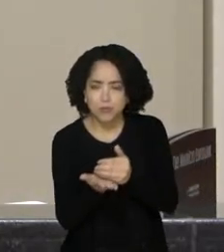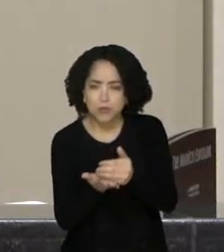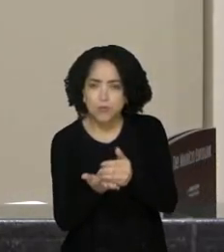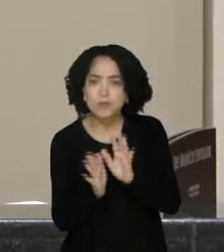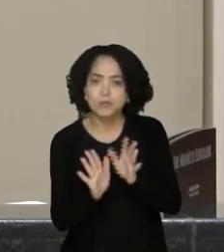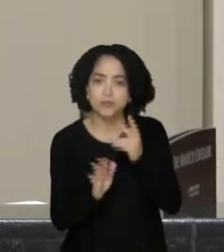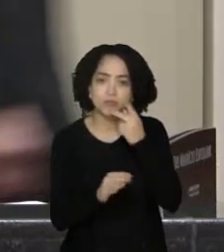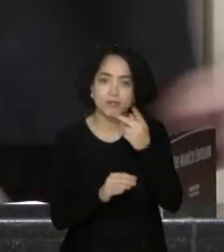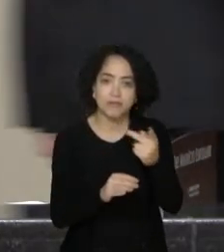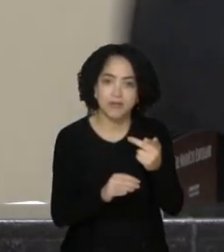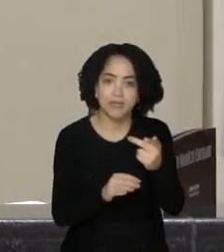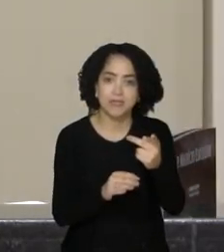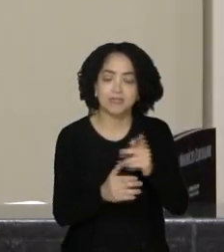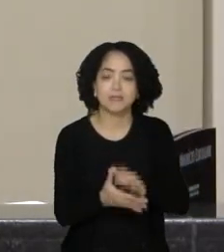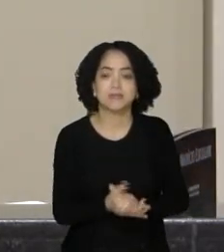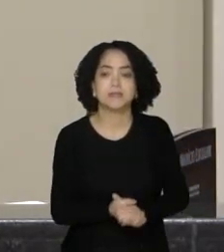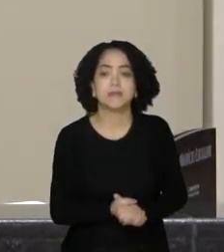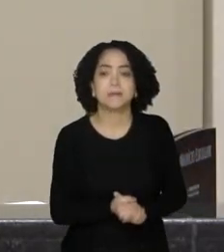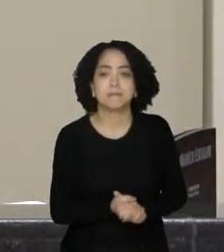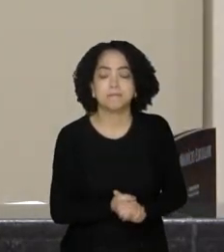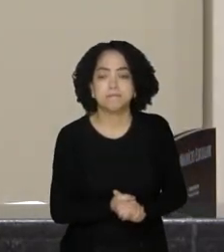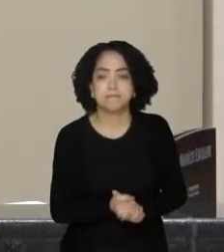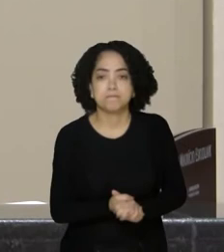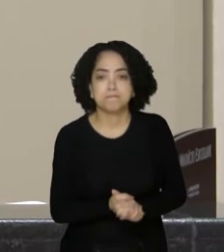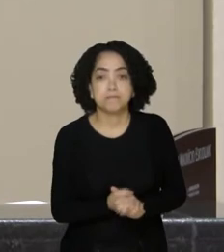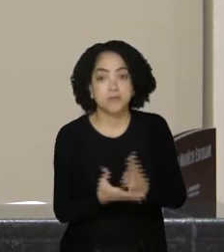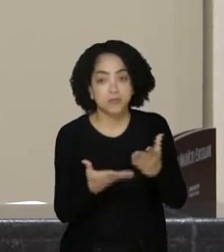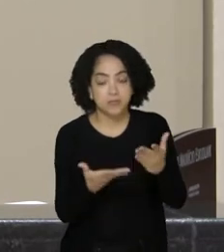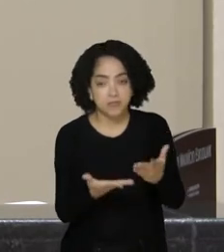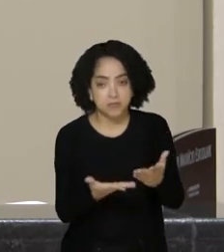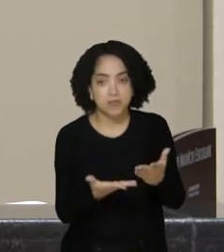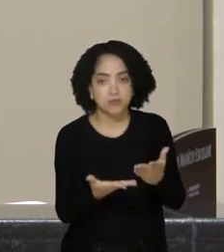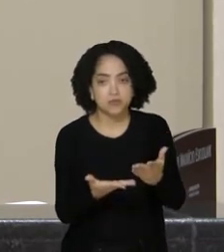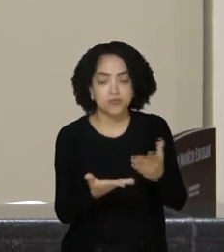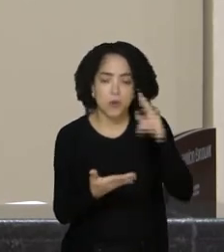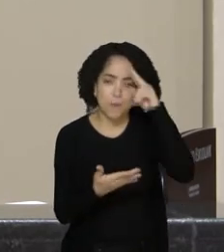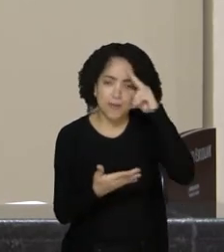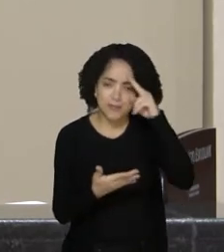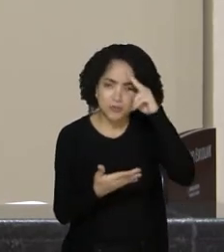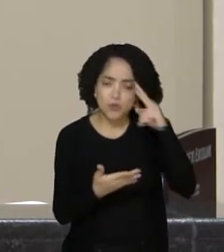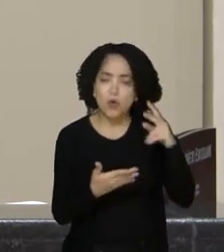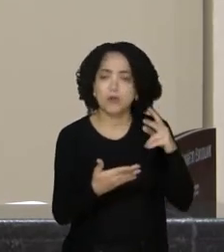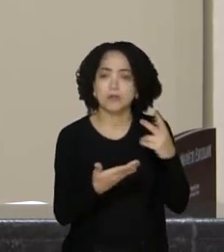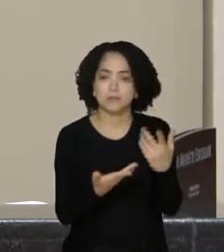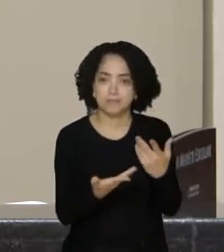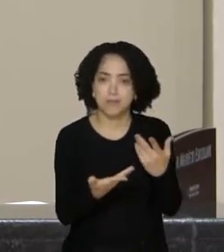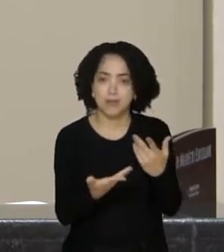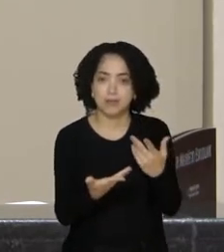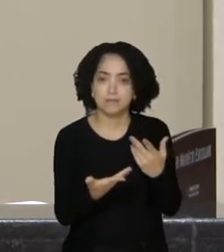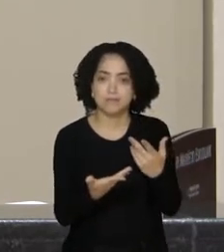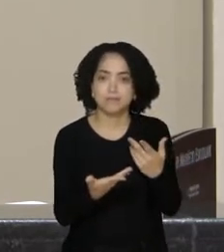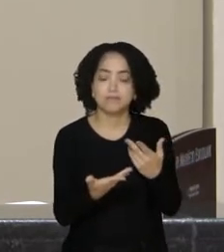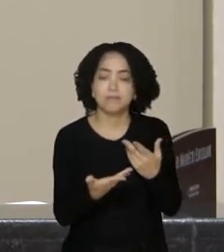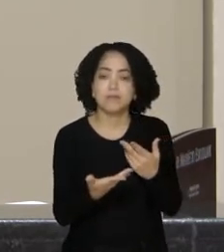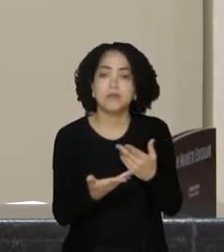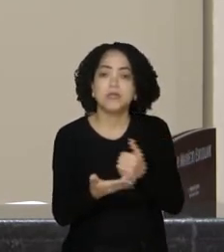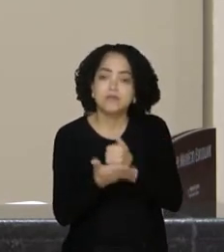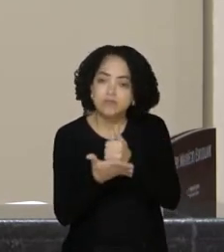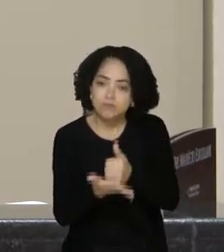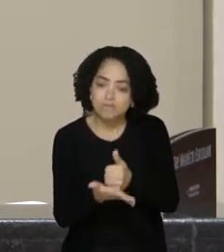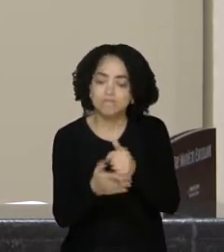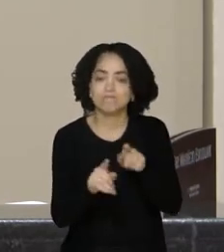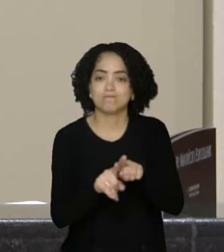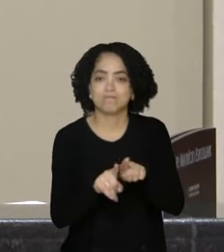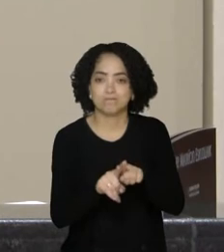não seria mais Deputado para mim e deixa um legado uma história e deixa seguidores aqui desse Parlamento e eu vou mostrar para você nessa